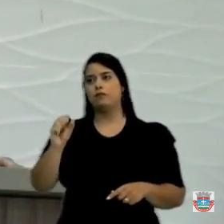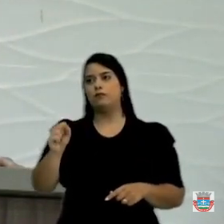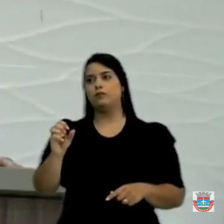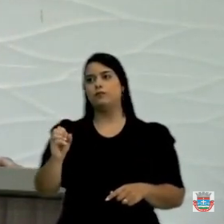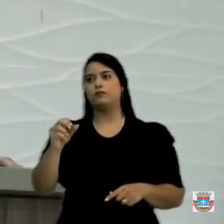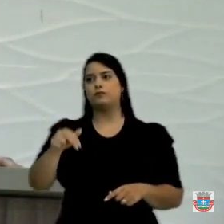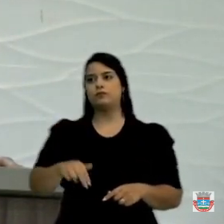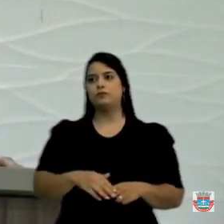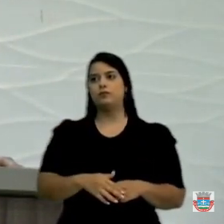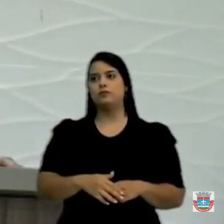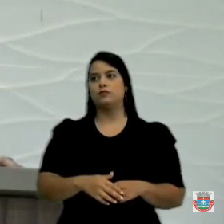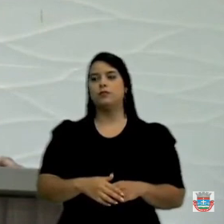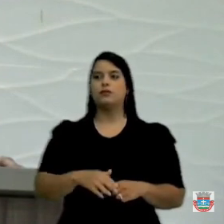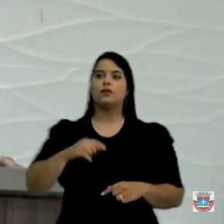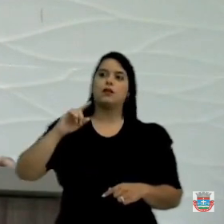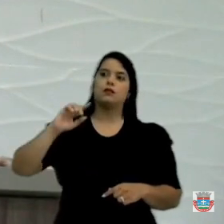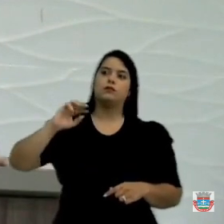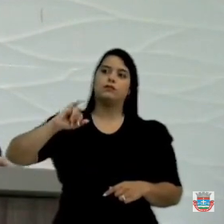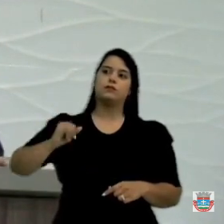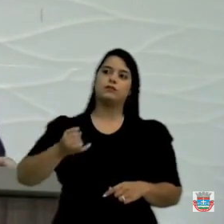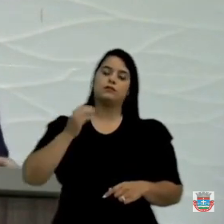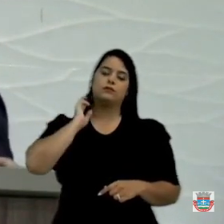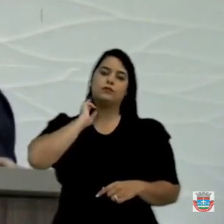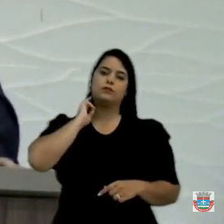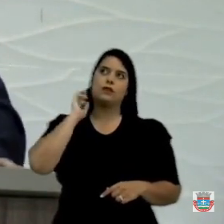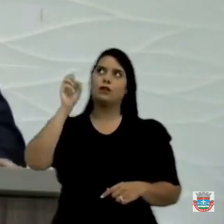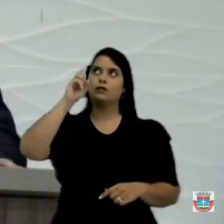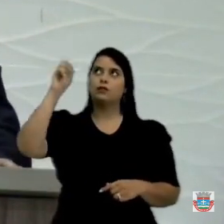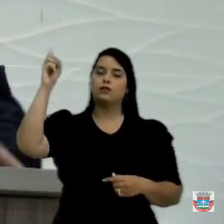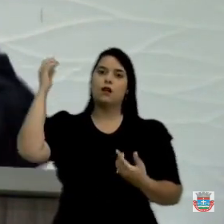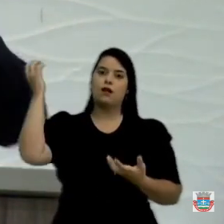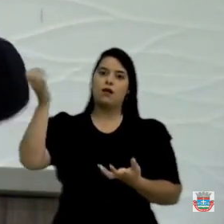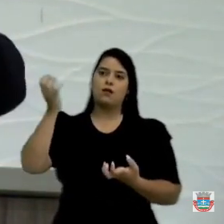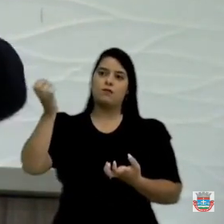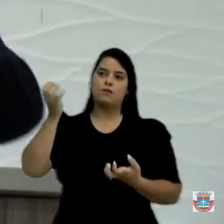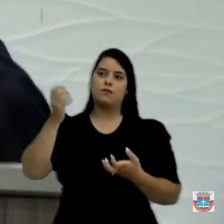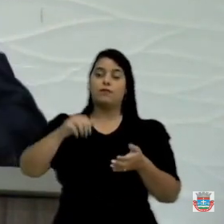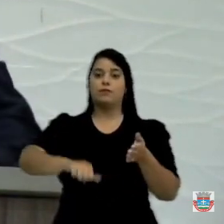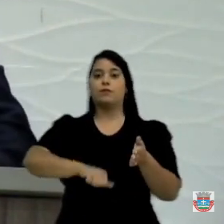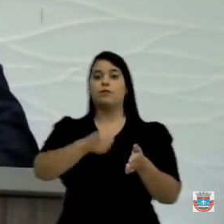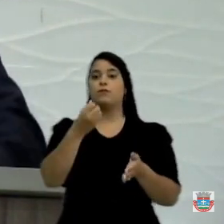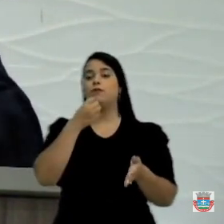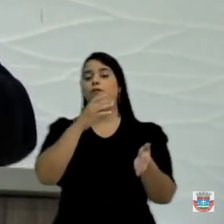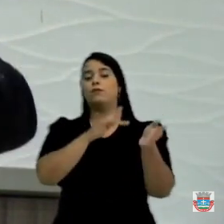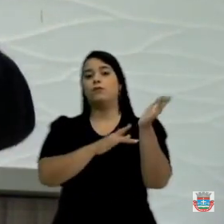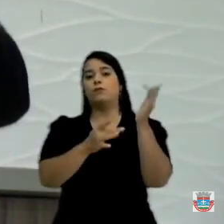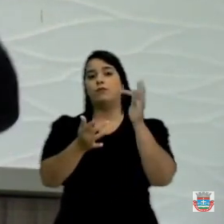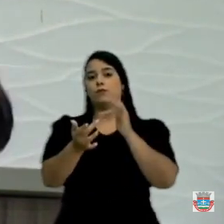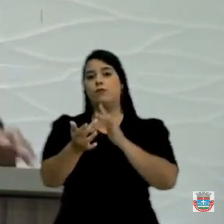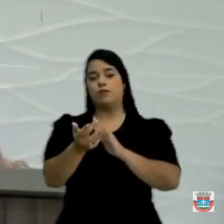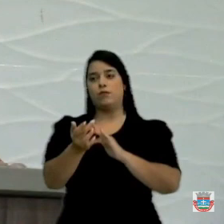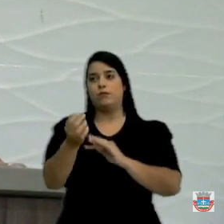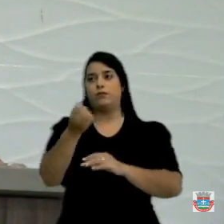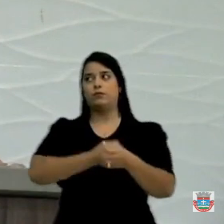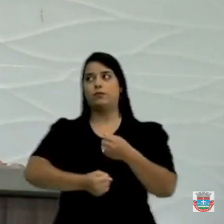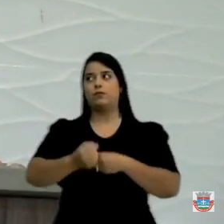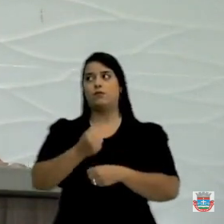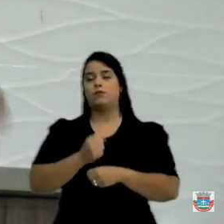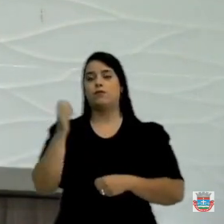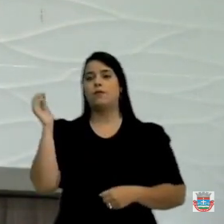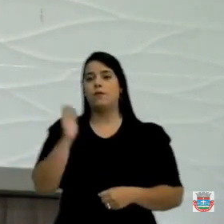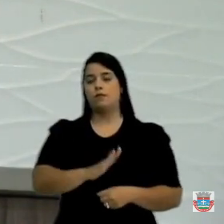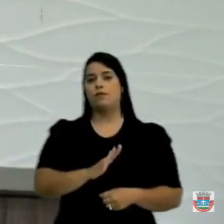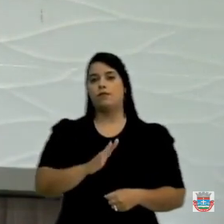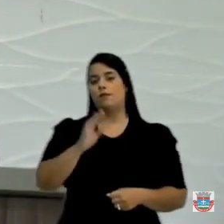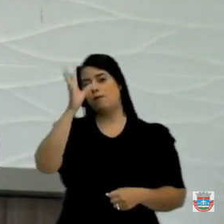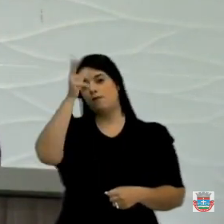nessa força também com esse vereador aqui, se Deus quiser, primeiro bom Jesus, próximo ano, em